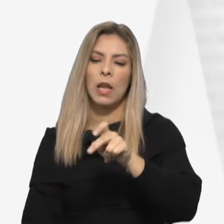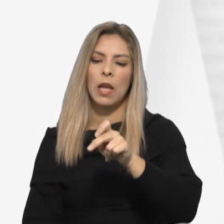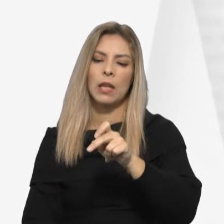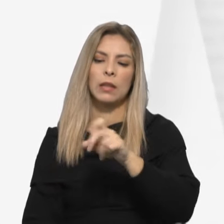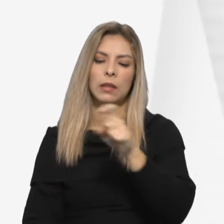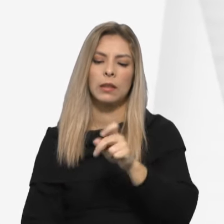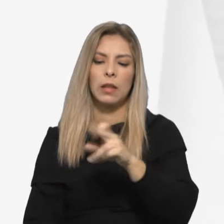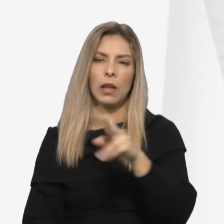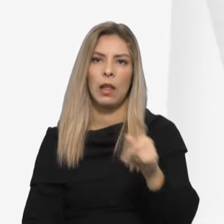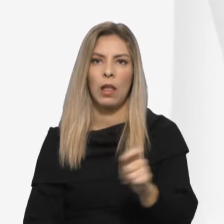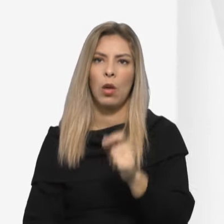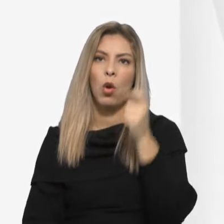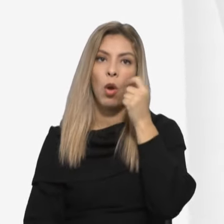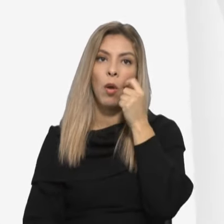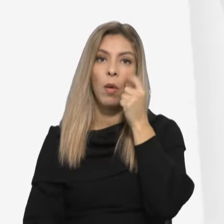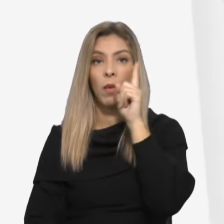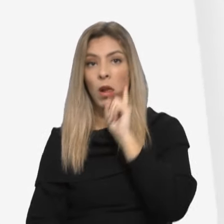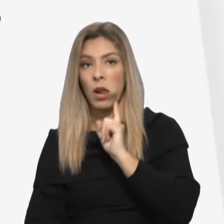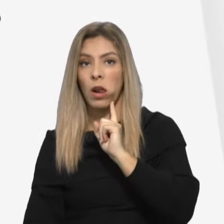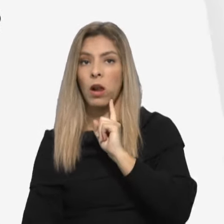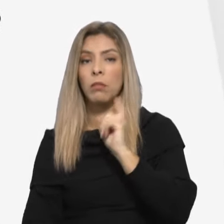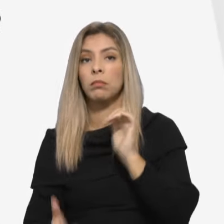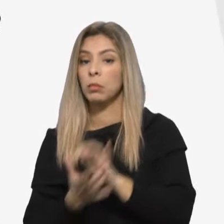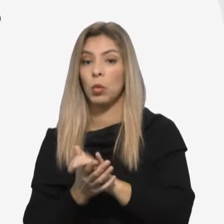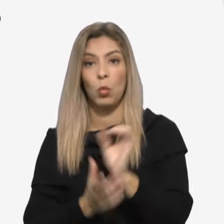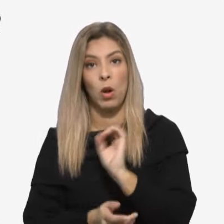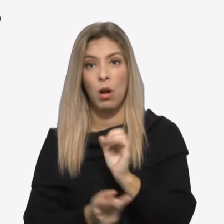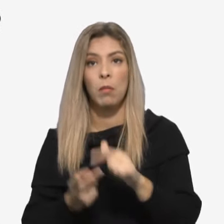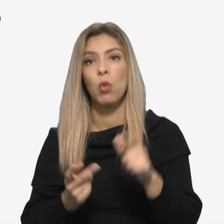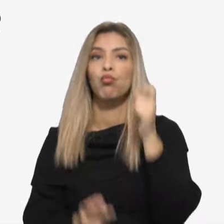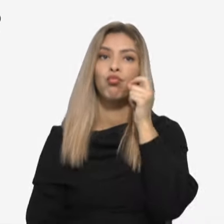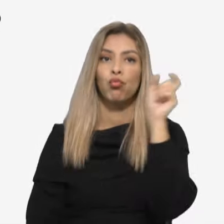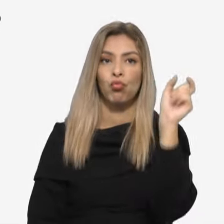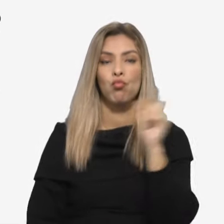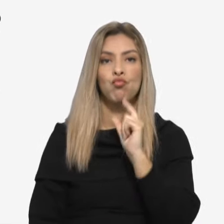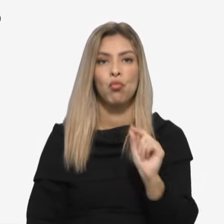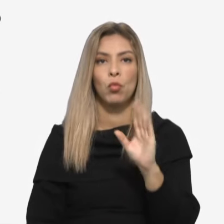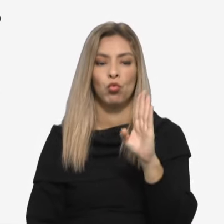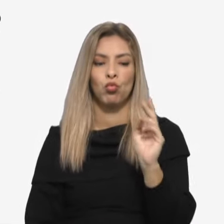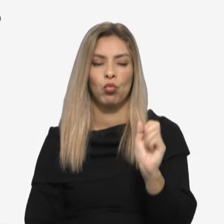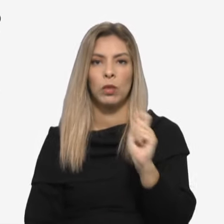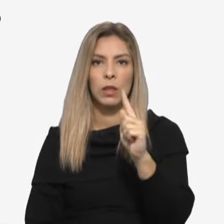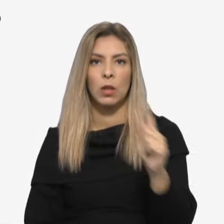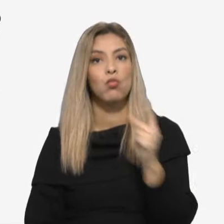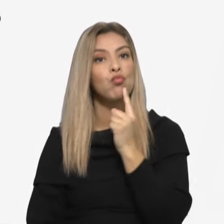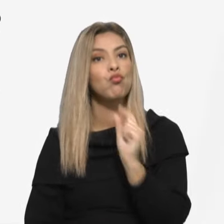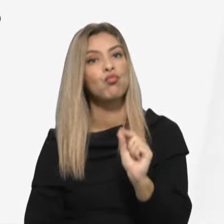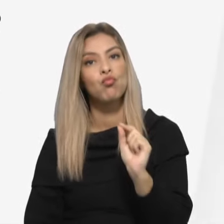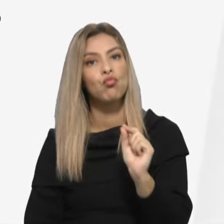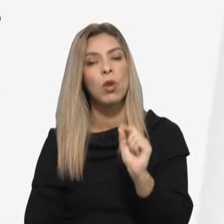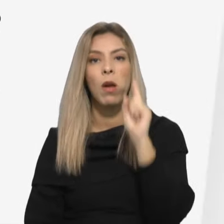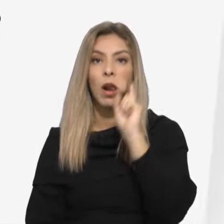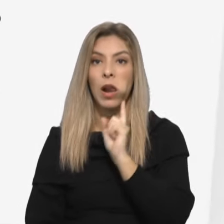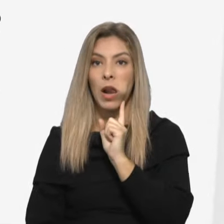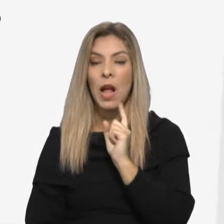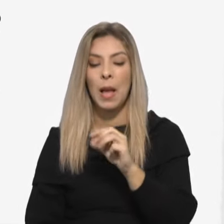um homem chamado José, que era descendente de David. O nome da virgem era Maria. Tendo entrado onde